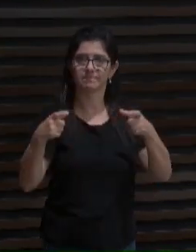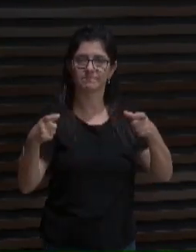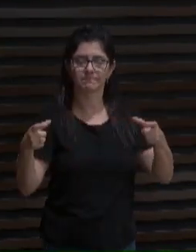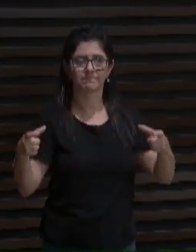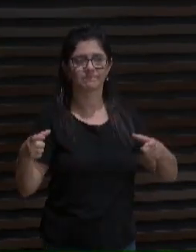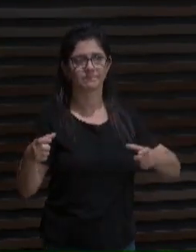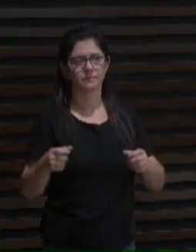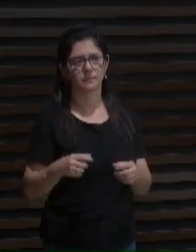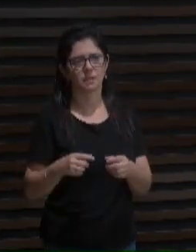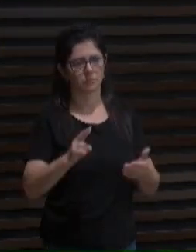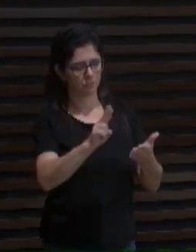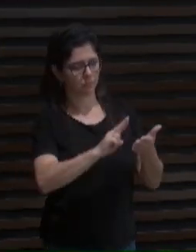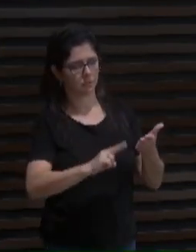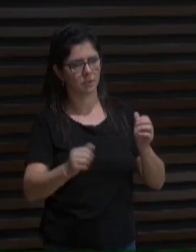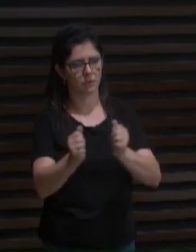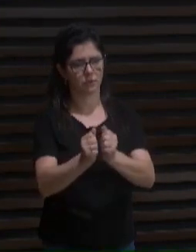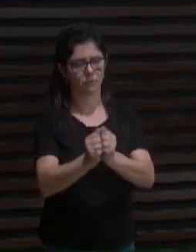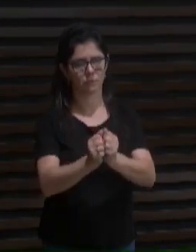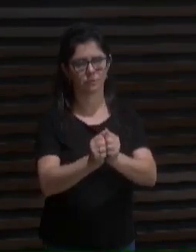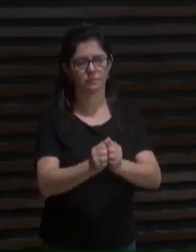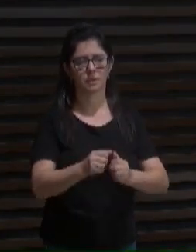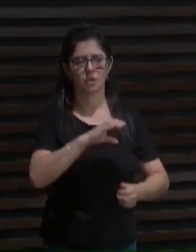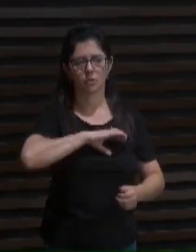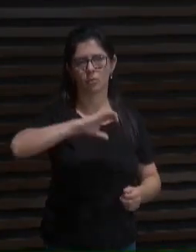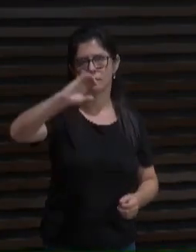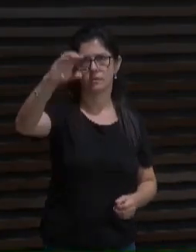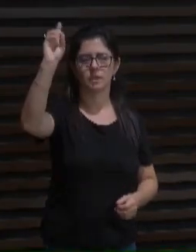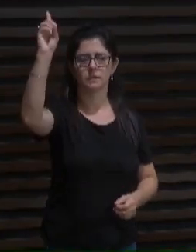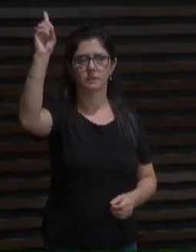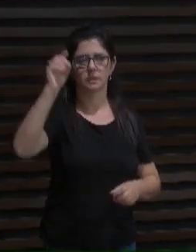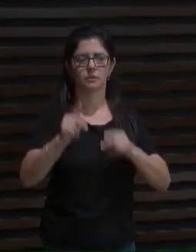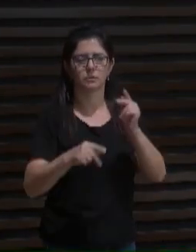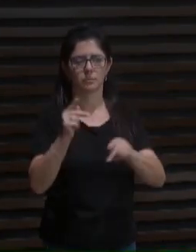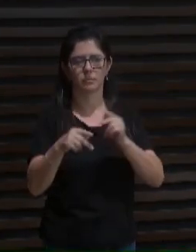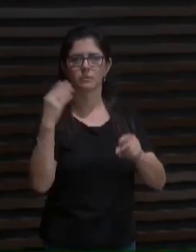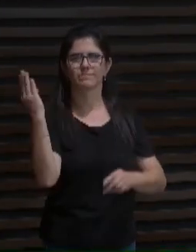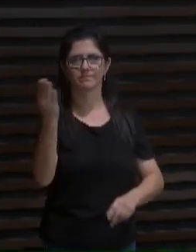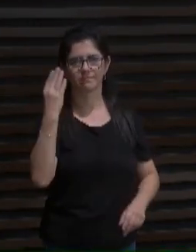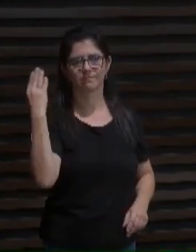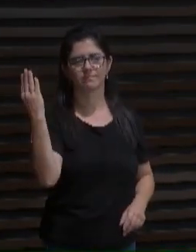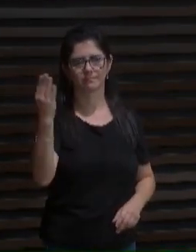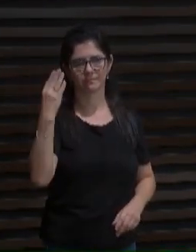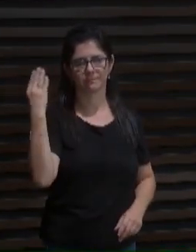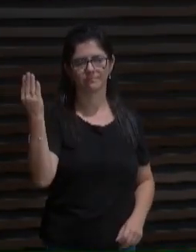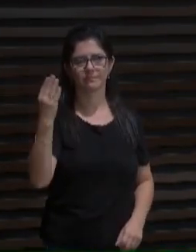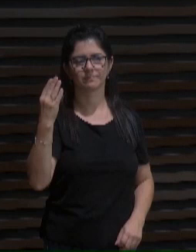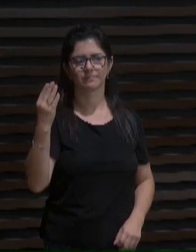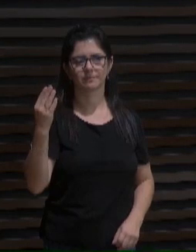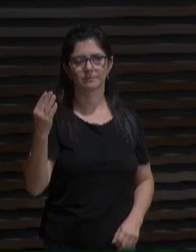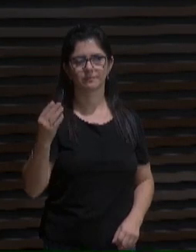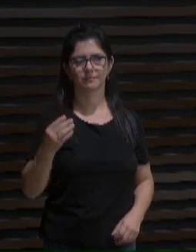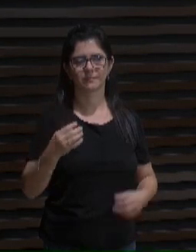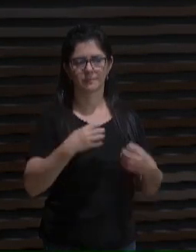ler juntos Salmo 62:8. Confiai nele, ó povo, em todo tempo,